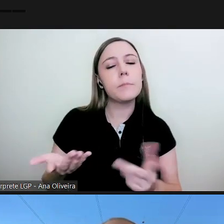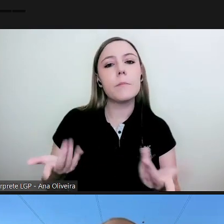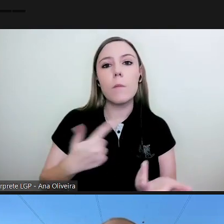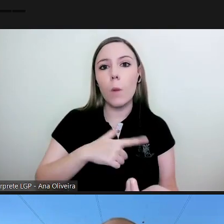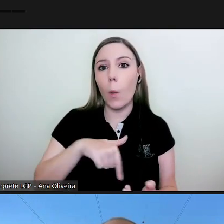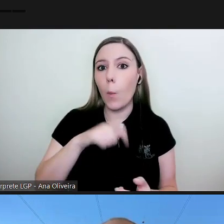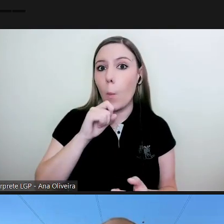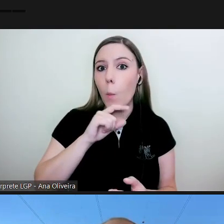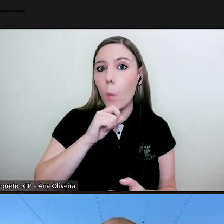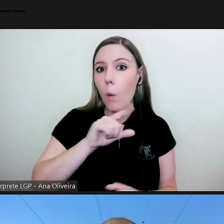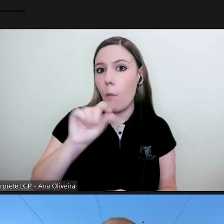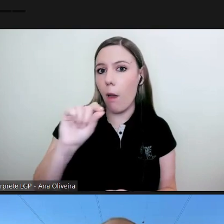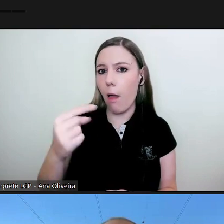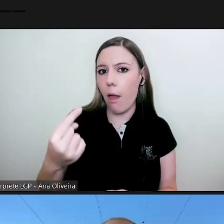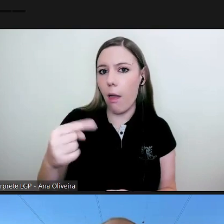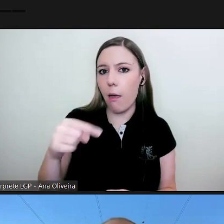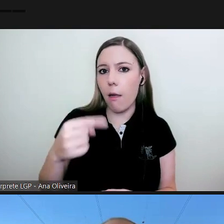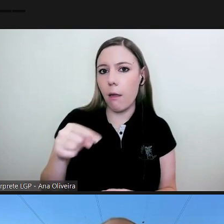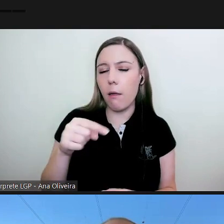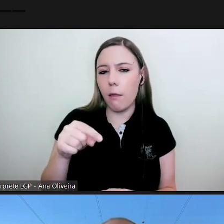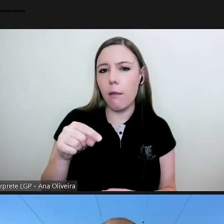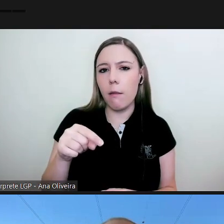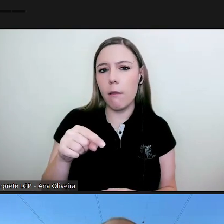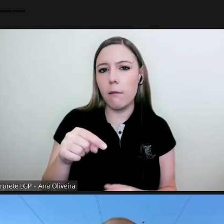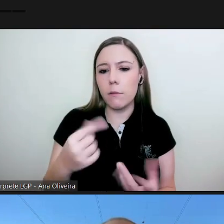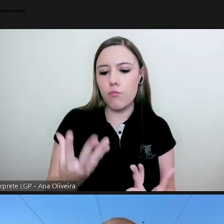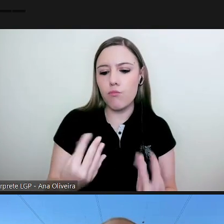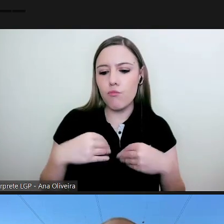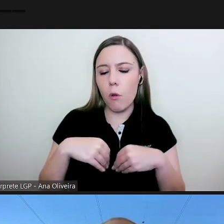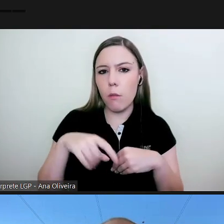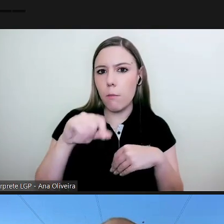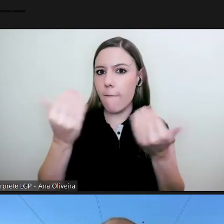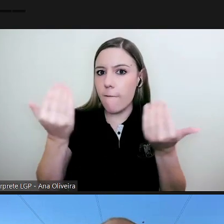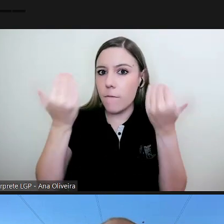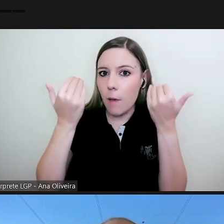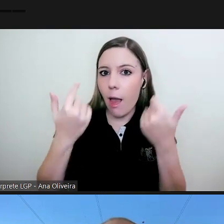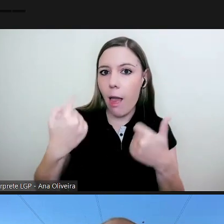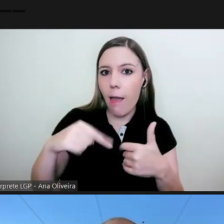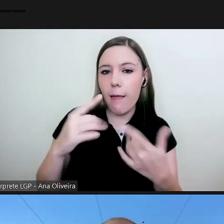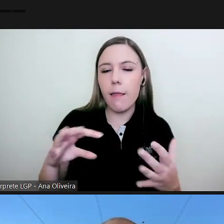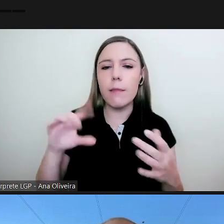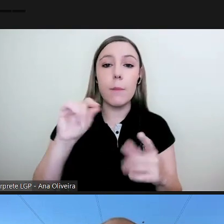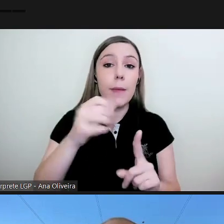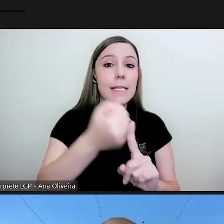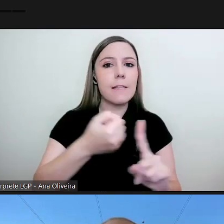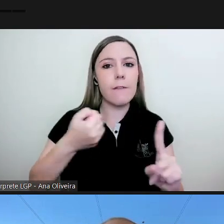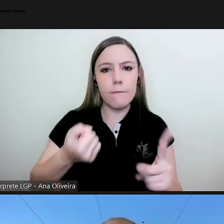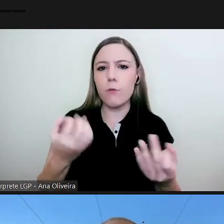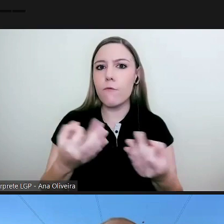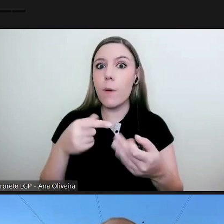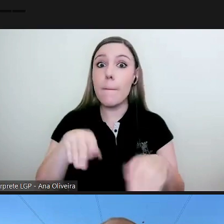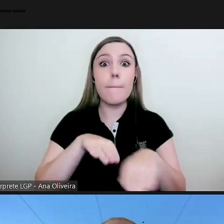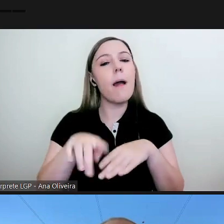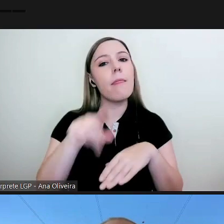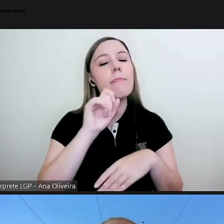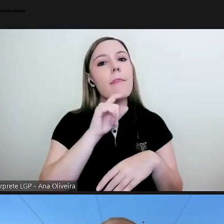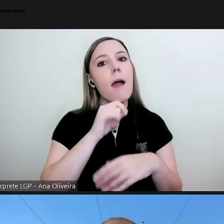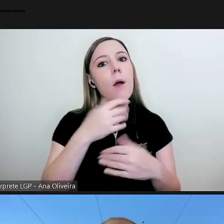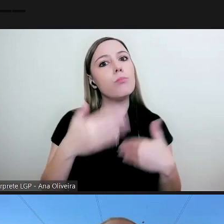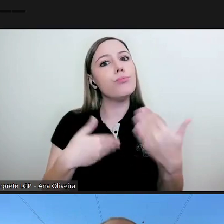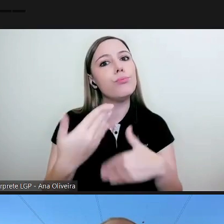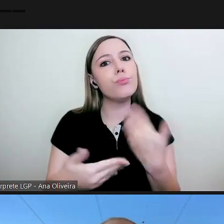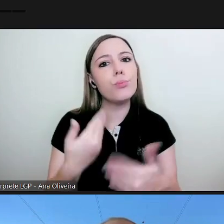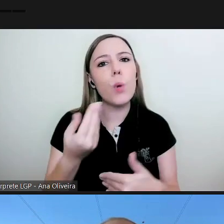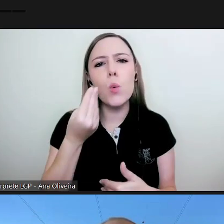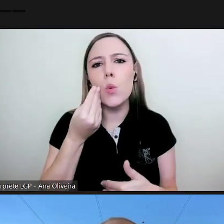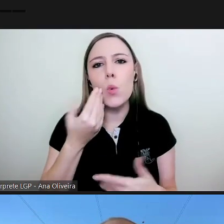ter também aqui inputs, informações e desafios, como é que estas práticas podem ser efetivamente postas